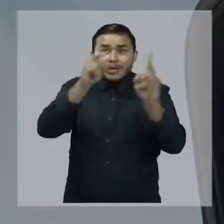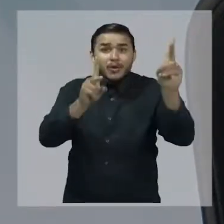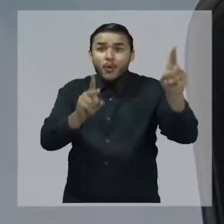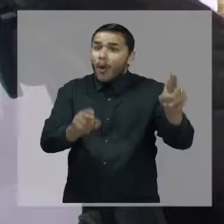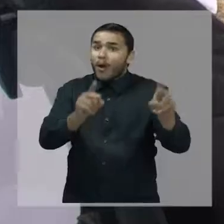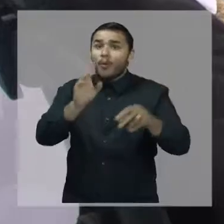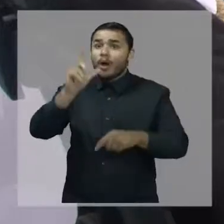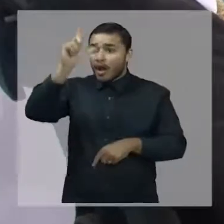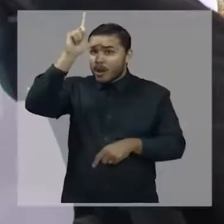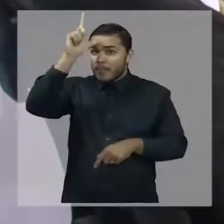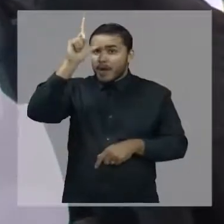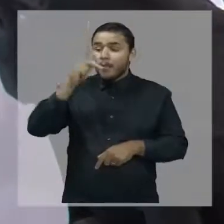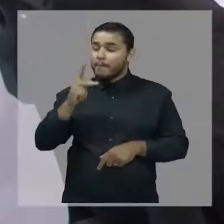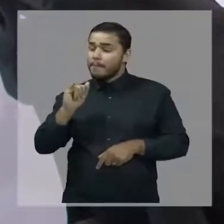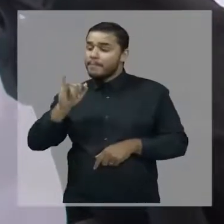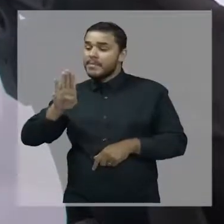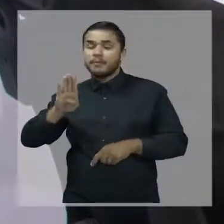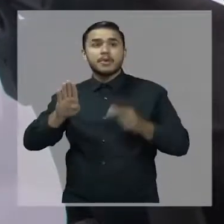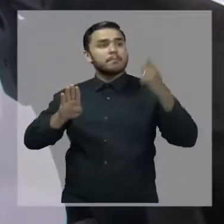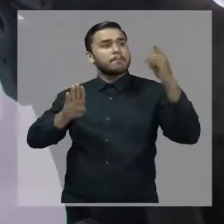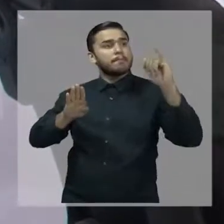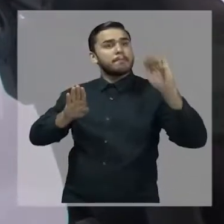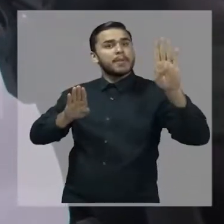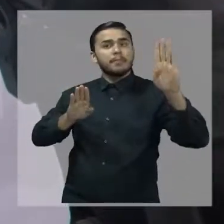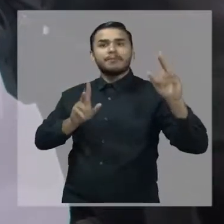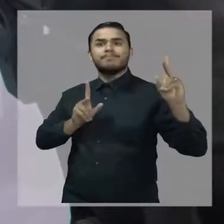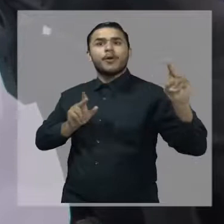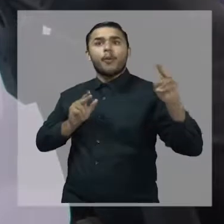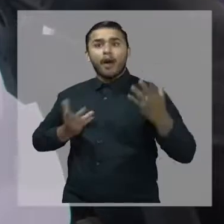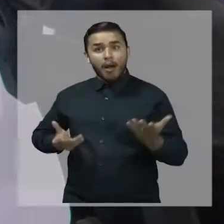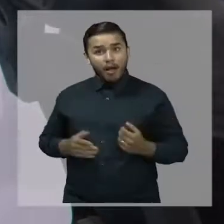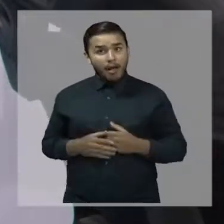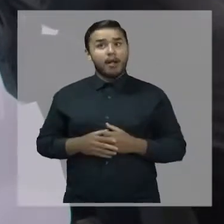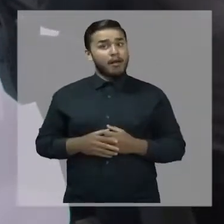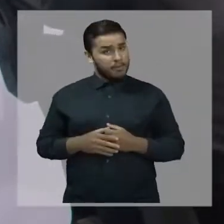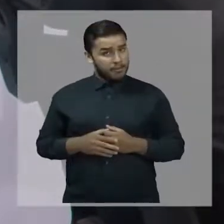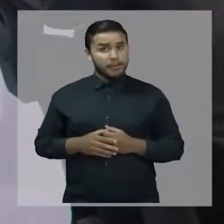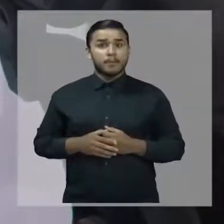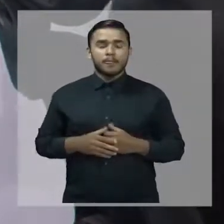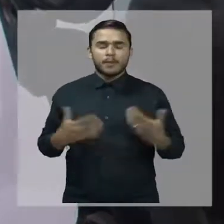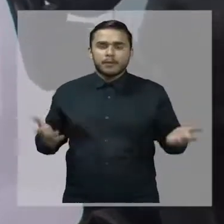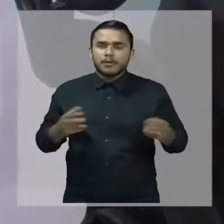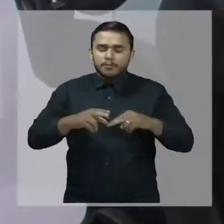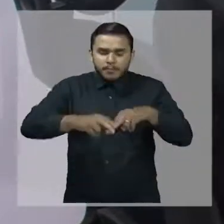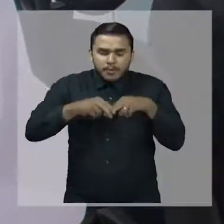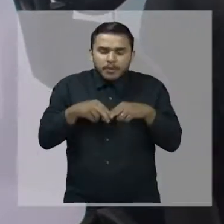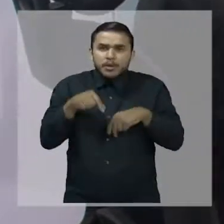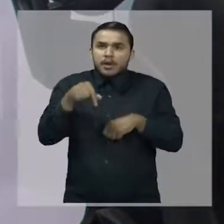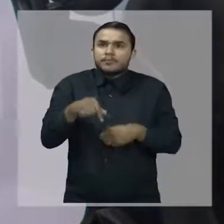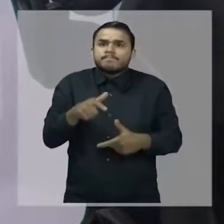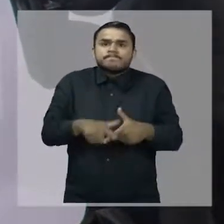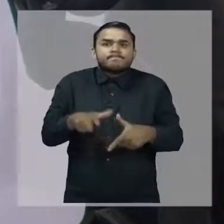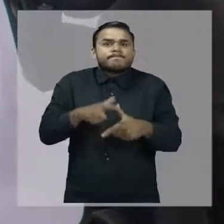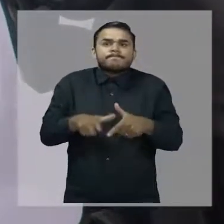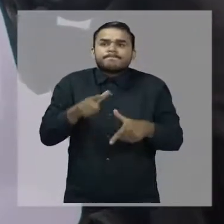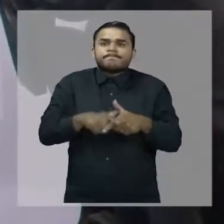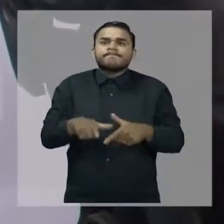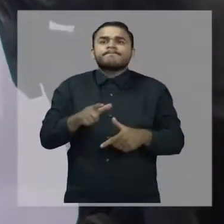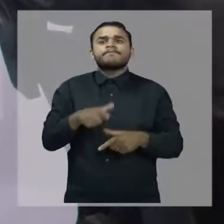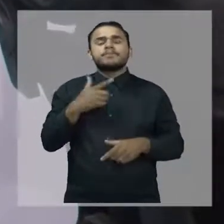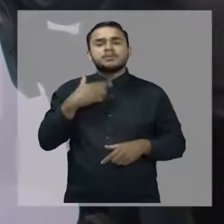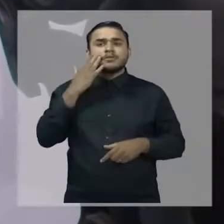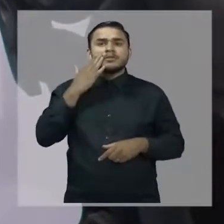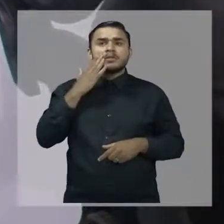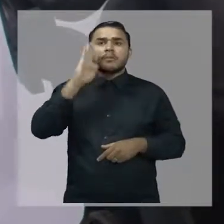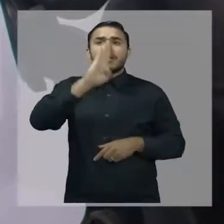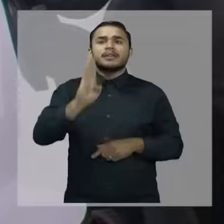teríamos hoje o PIB da Alemanha. Então, o dirigismo estatal arruinou a nação. Nós